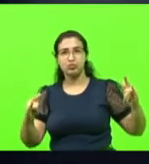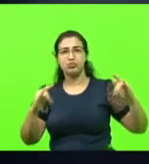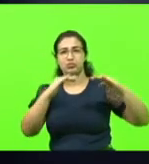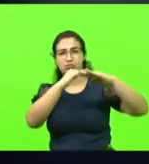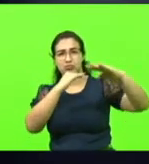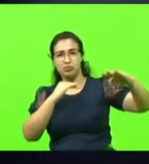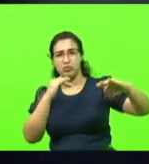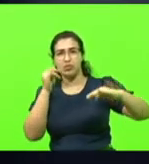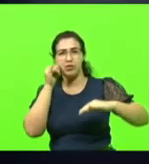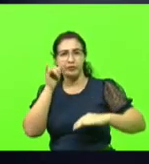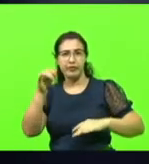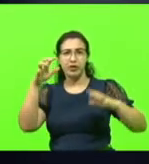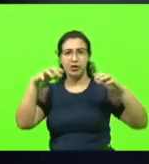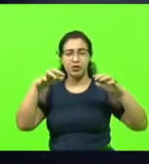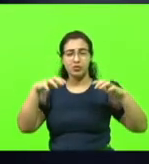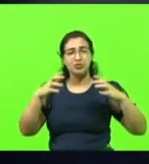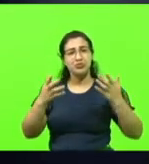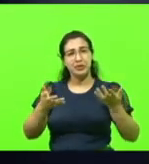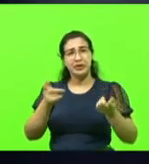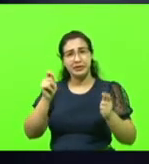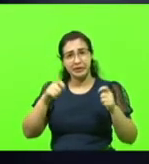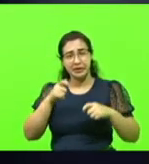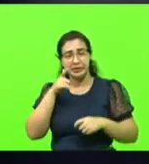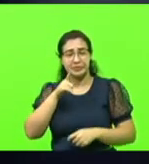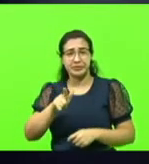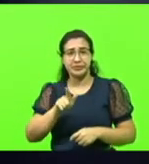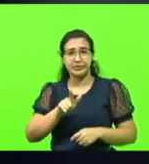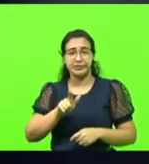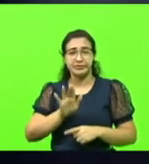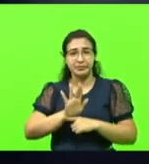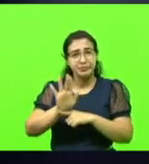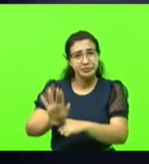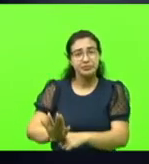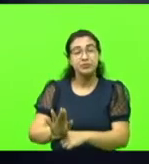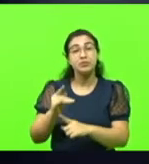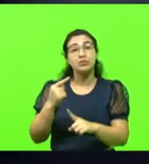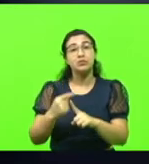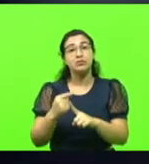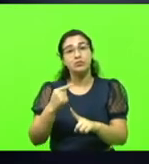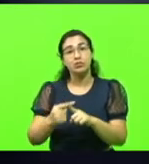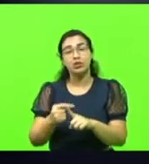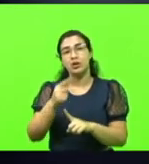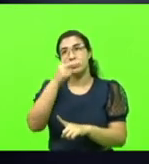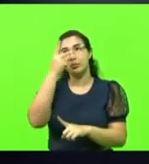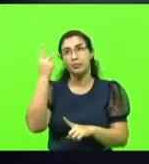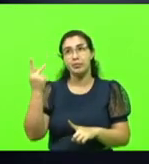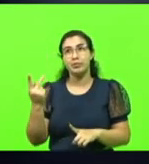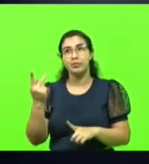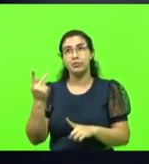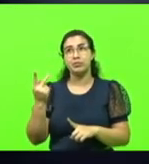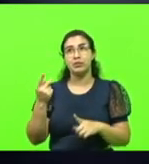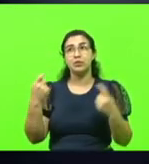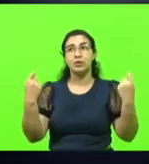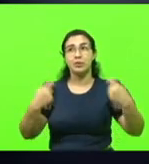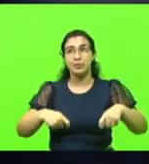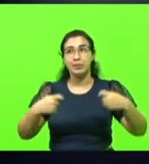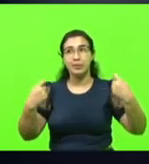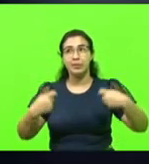o êxito no que ele pediu, uma vez que as pessoas precisam